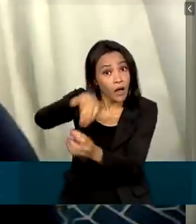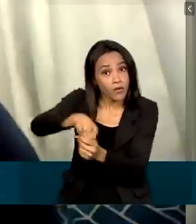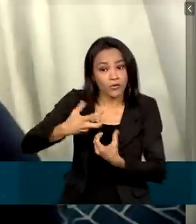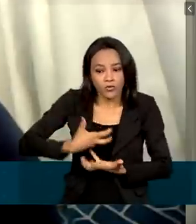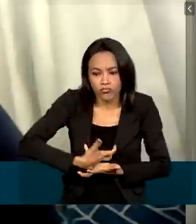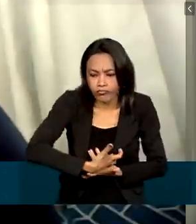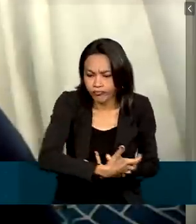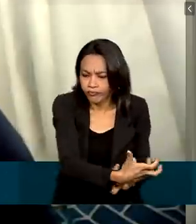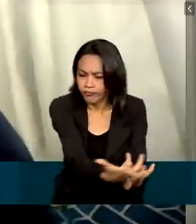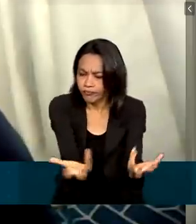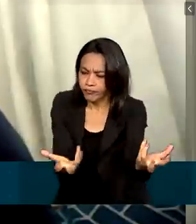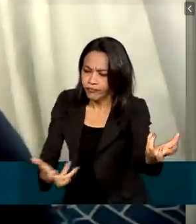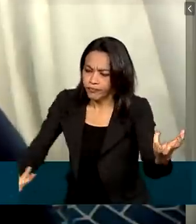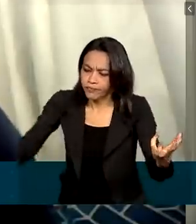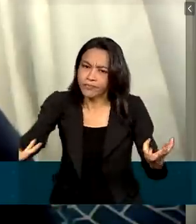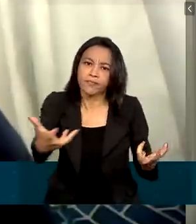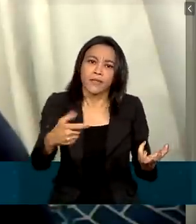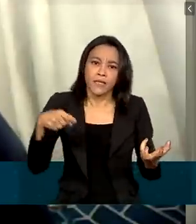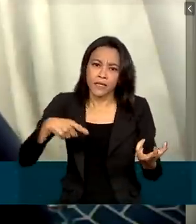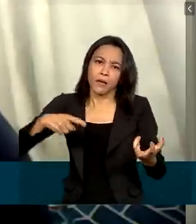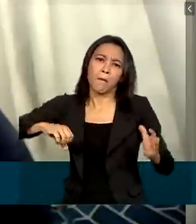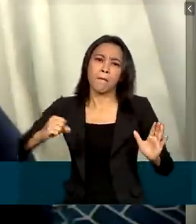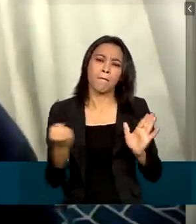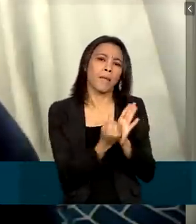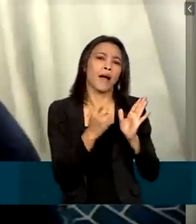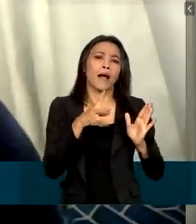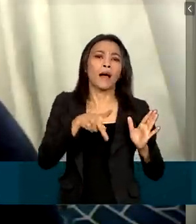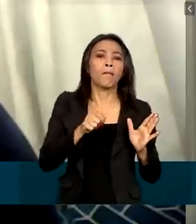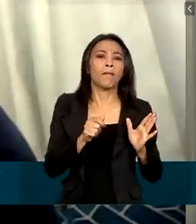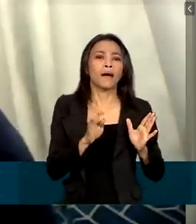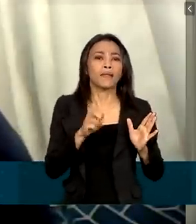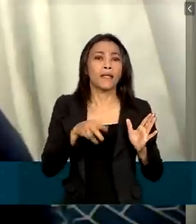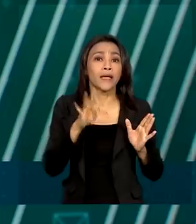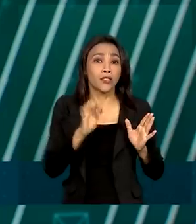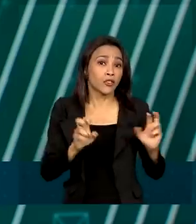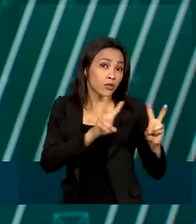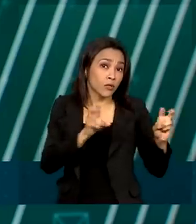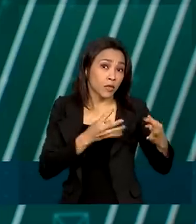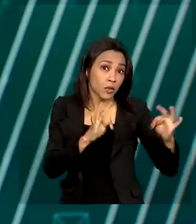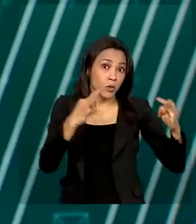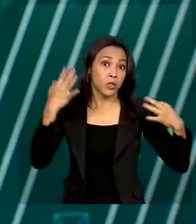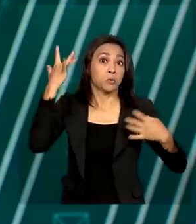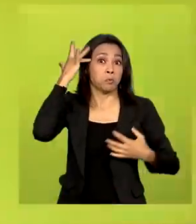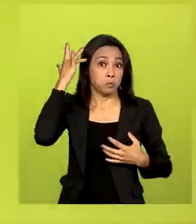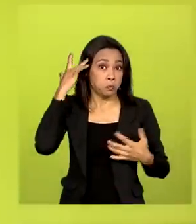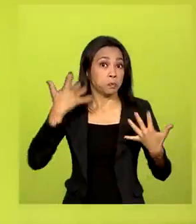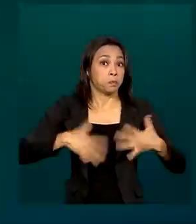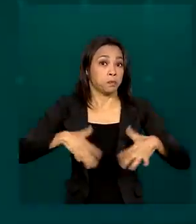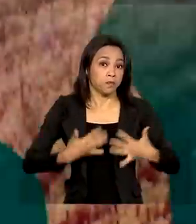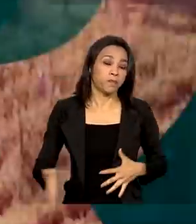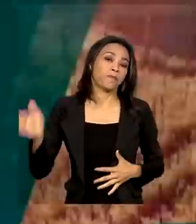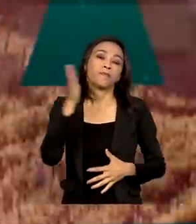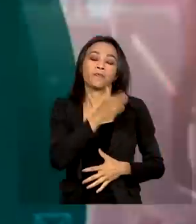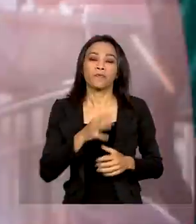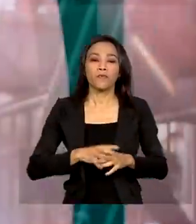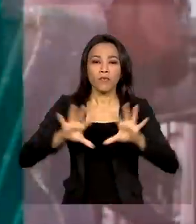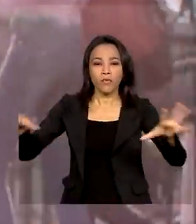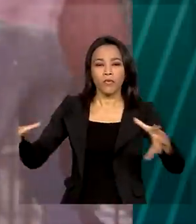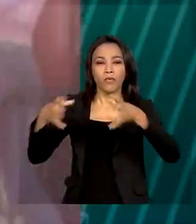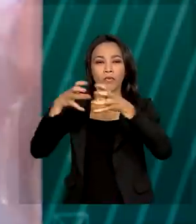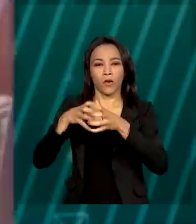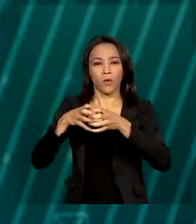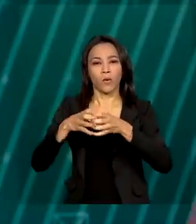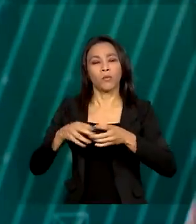Então, o potencial que você tem para patentes, para tecnologia, é altíssimo. A equipe da Olimpíada Brasileira